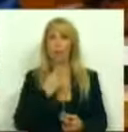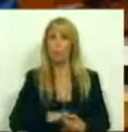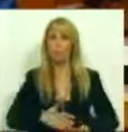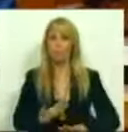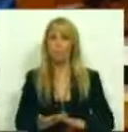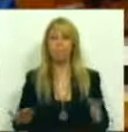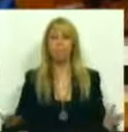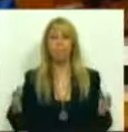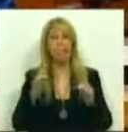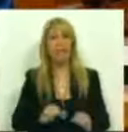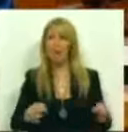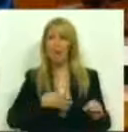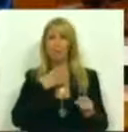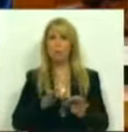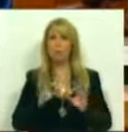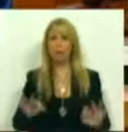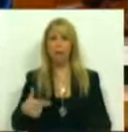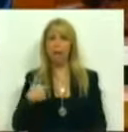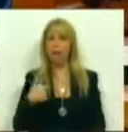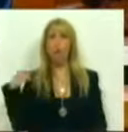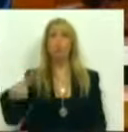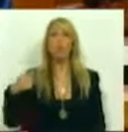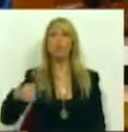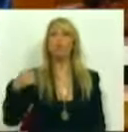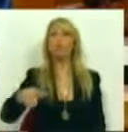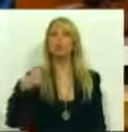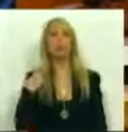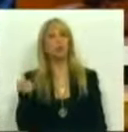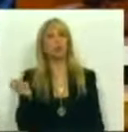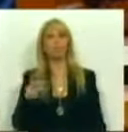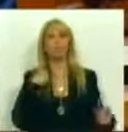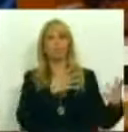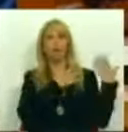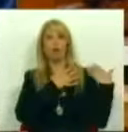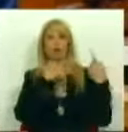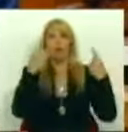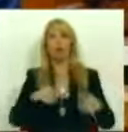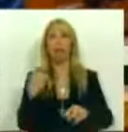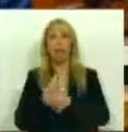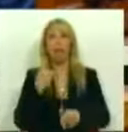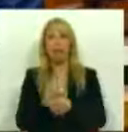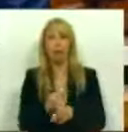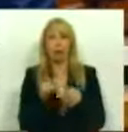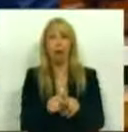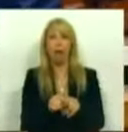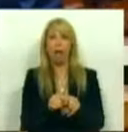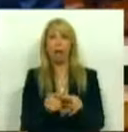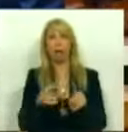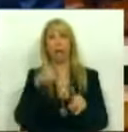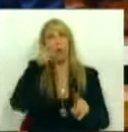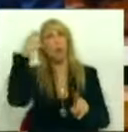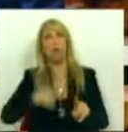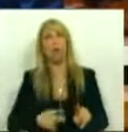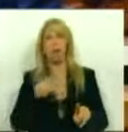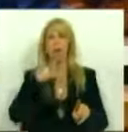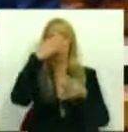o sente mais do que eu, que todos os dias apareço responsabilizado, mesmo por aquilo de que humanamente não é legítimo nem